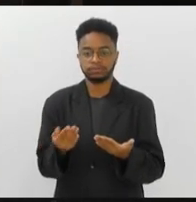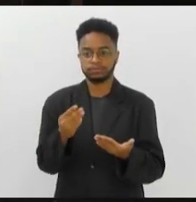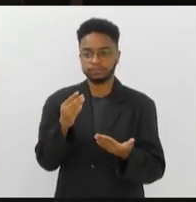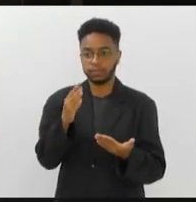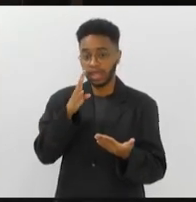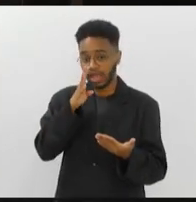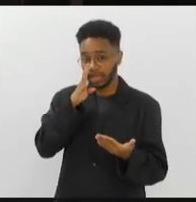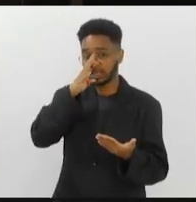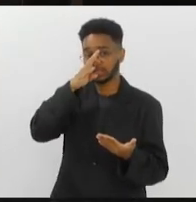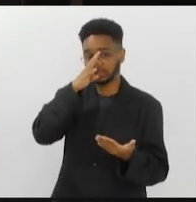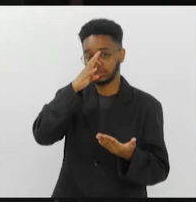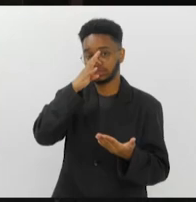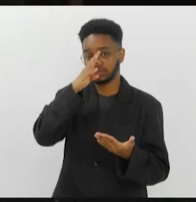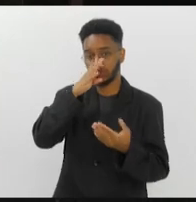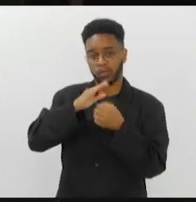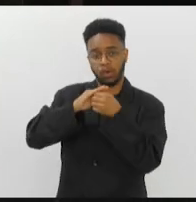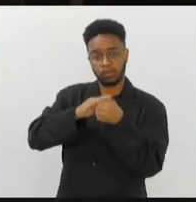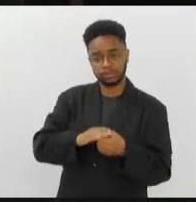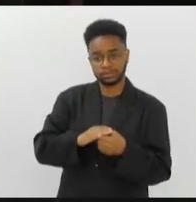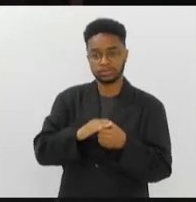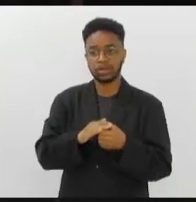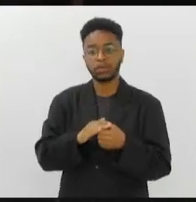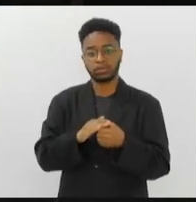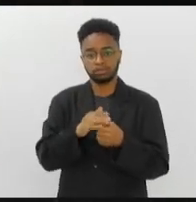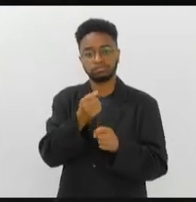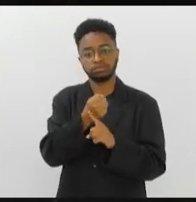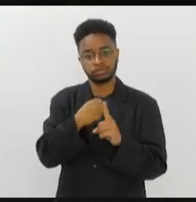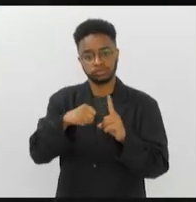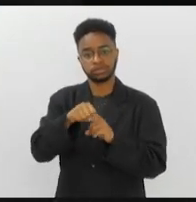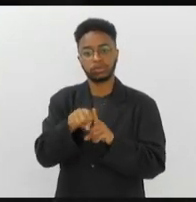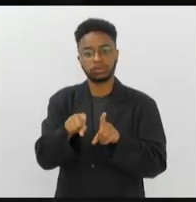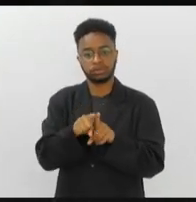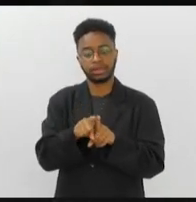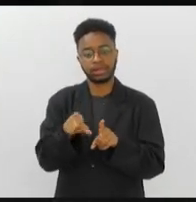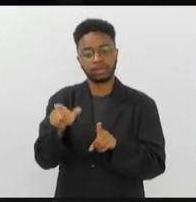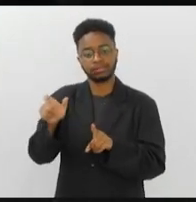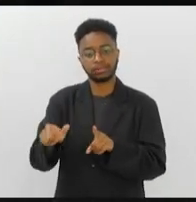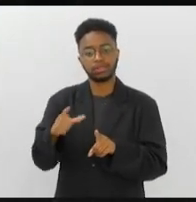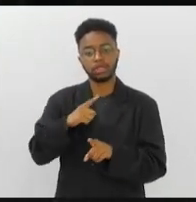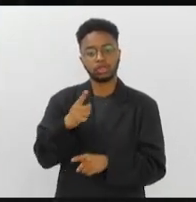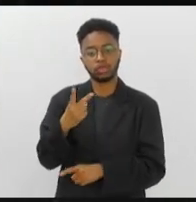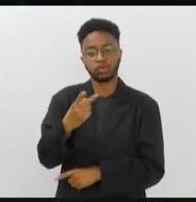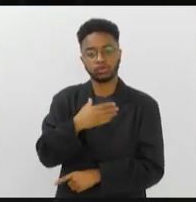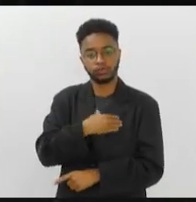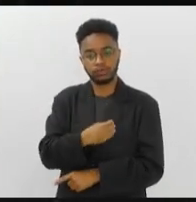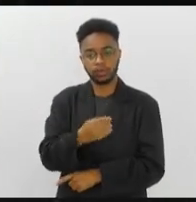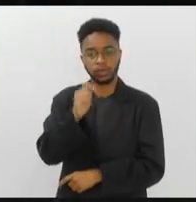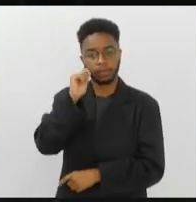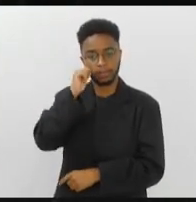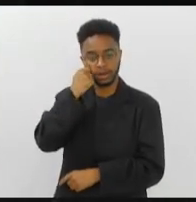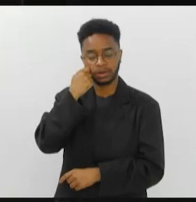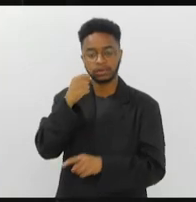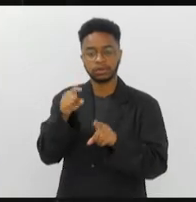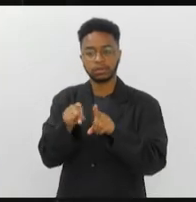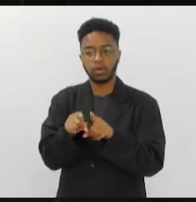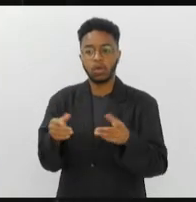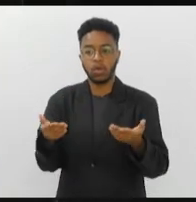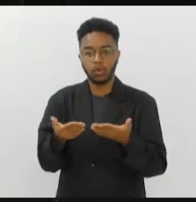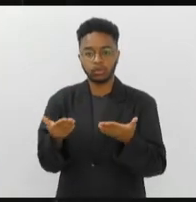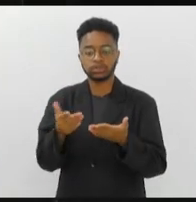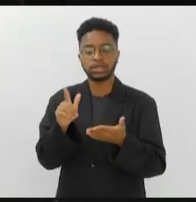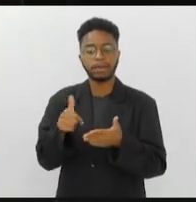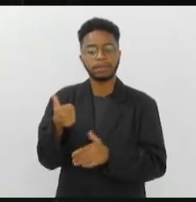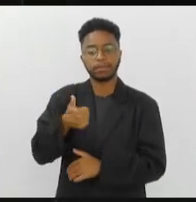resistiu a toda a opressão, inclusive social, de ter dois filhos pretos, e que hoje foram os